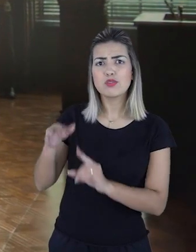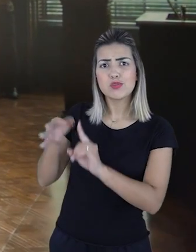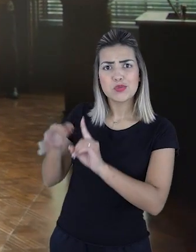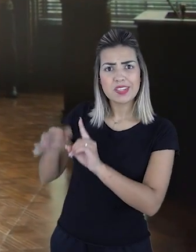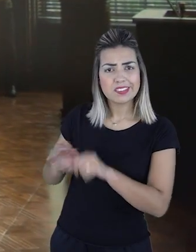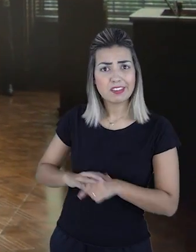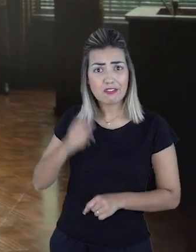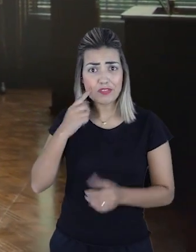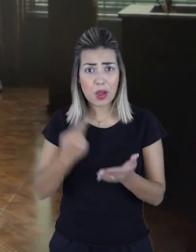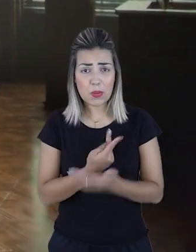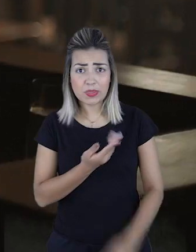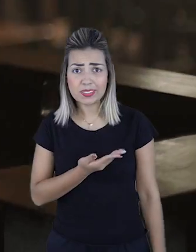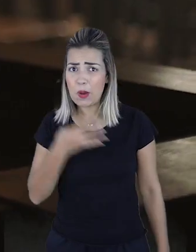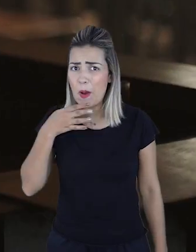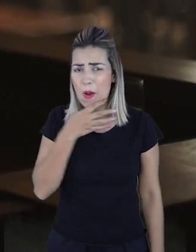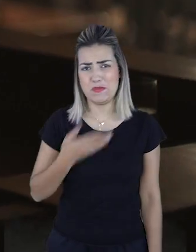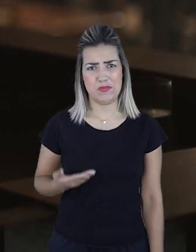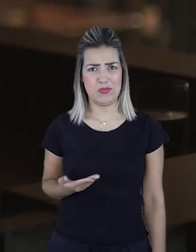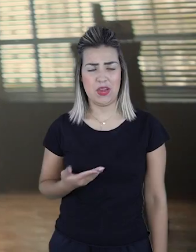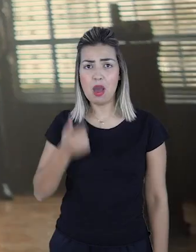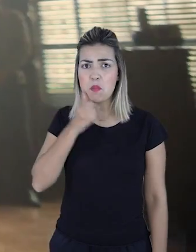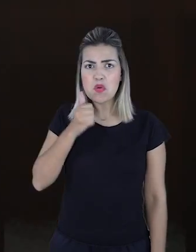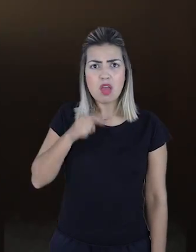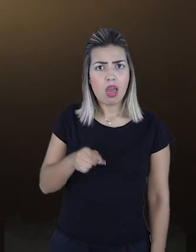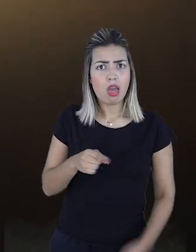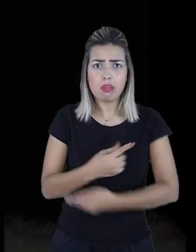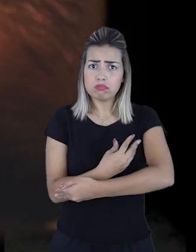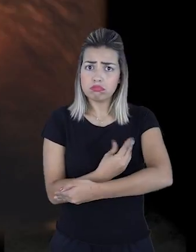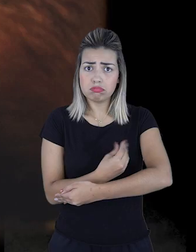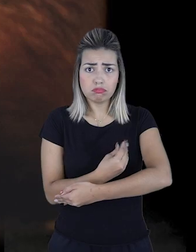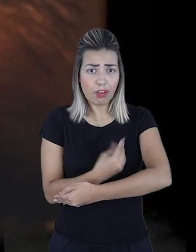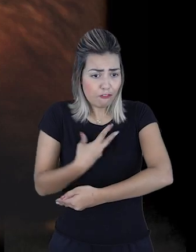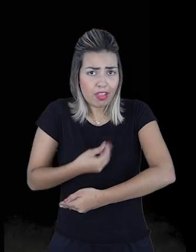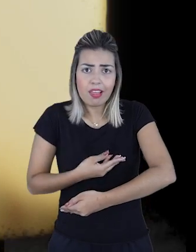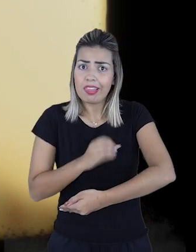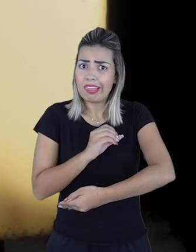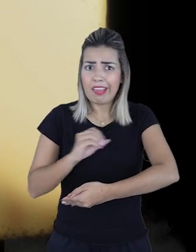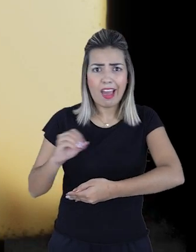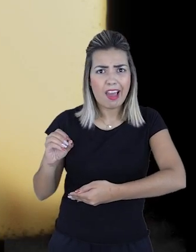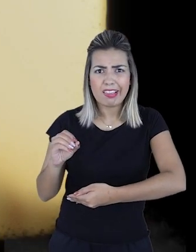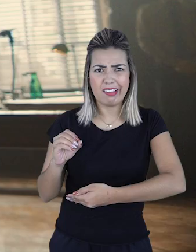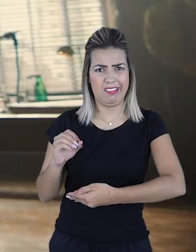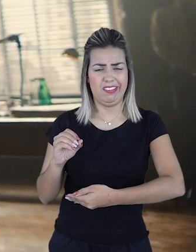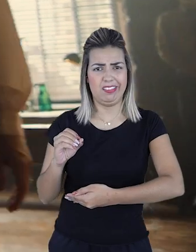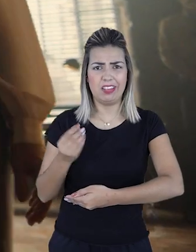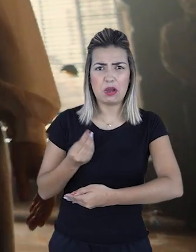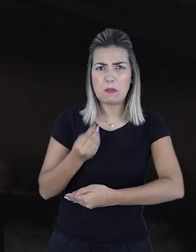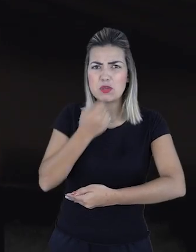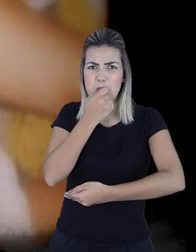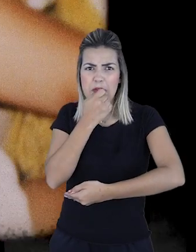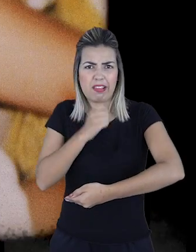Mulher entra em tribunal. Bem óbvio. Essa mulher não conseguiu amamentar a própria filha.